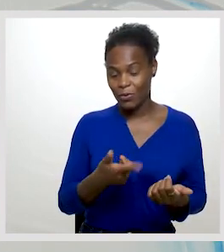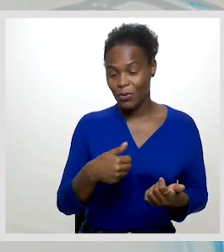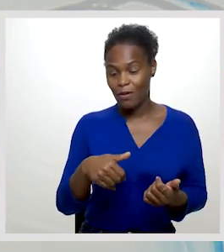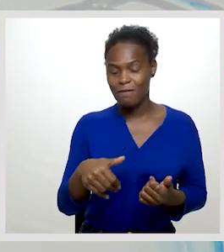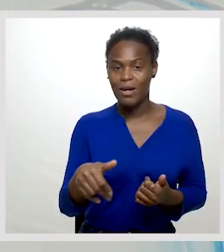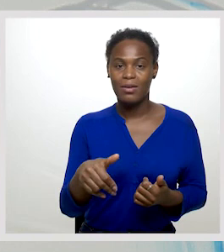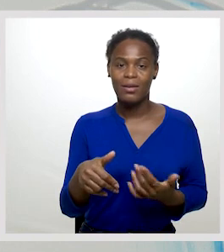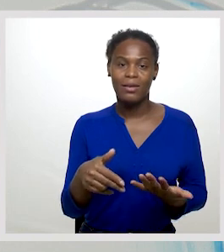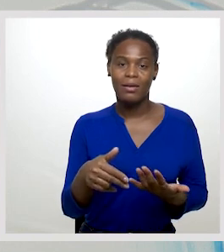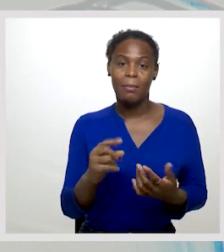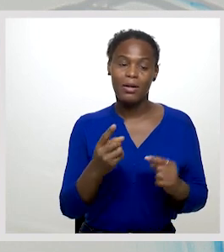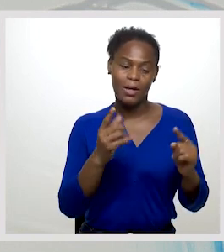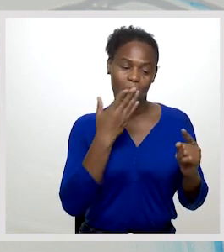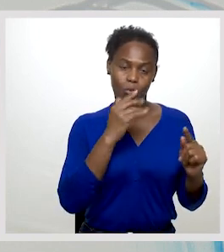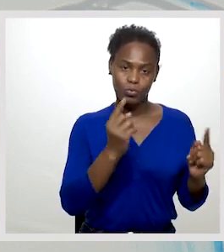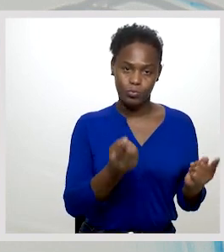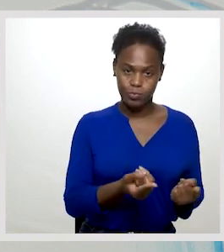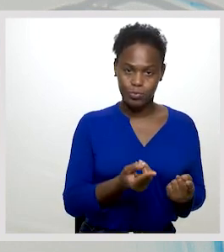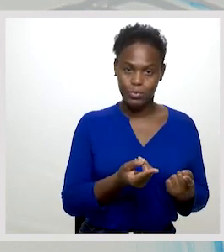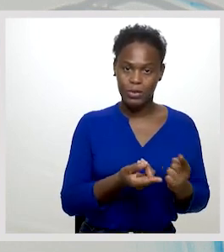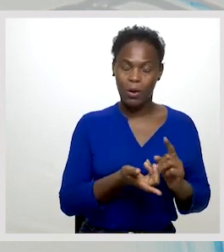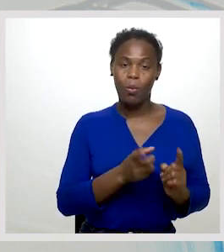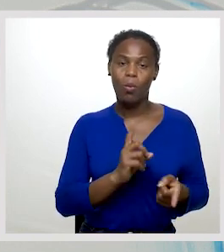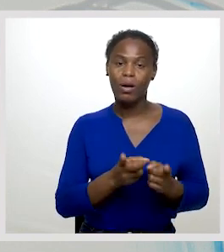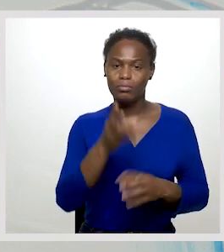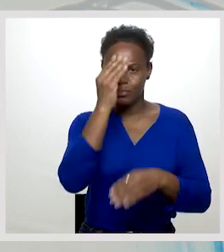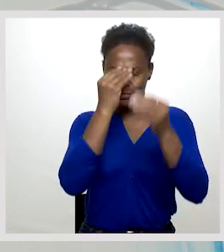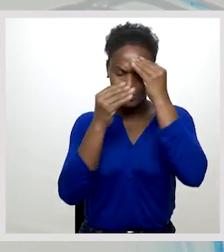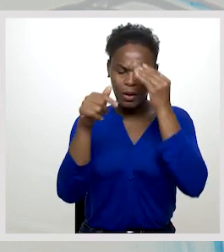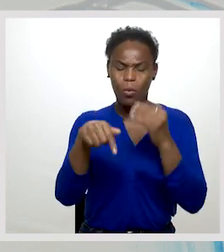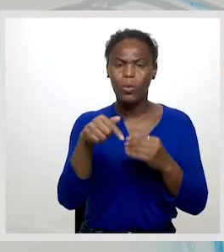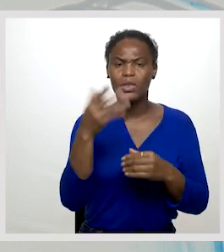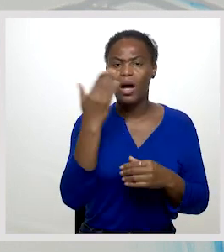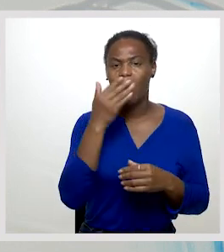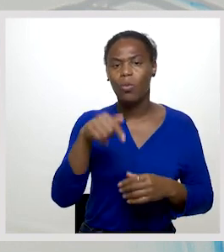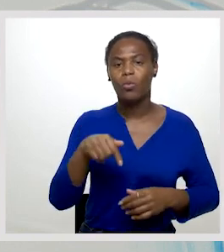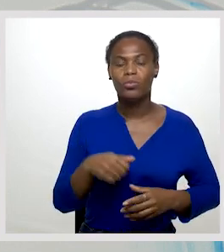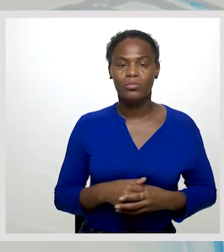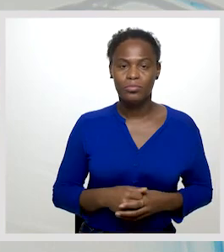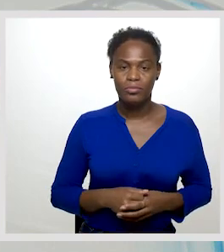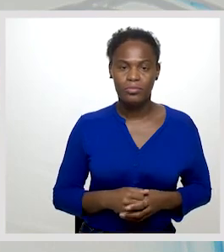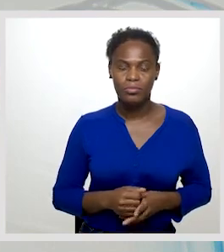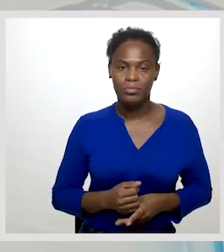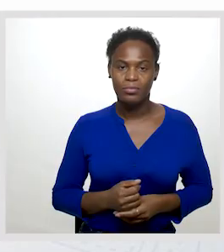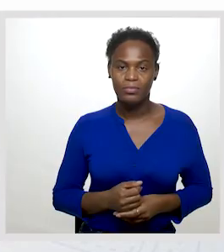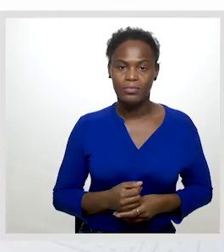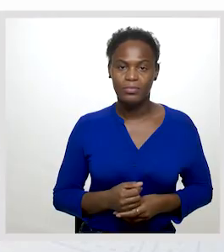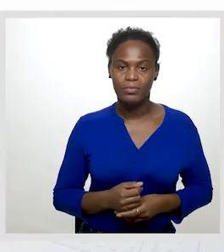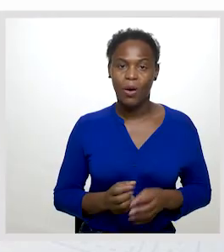Agora vamos para o síntese, o que foi aprendido hoje durante a nossa